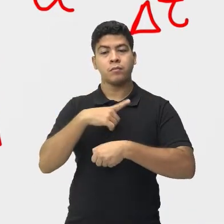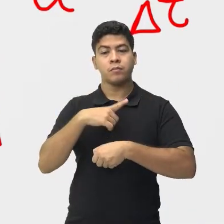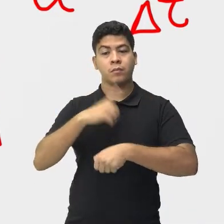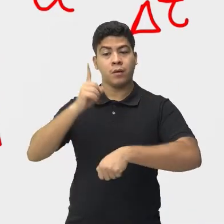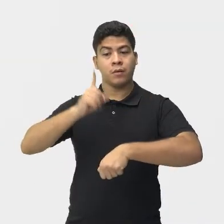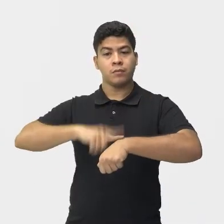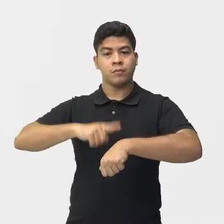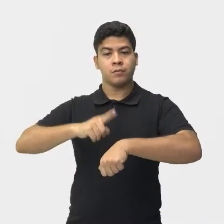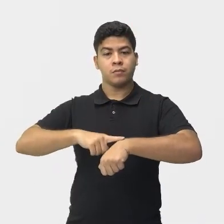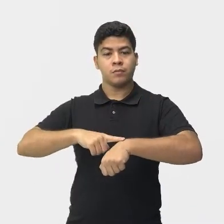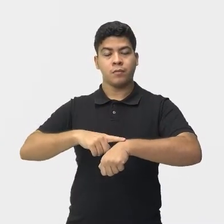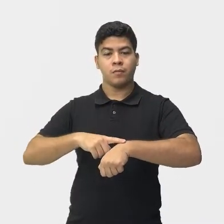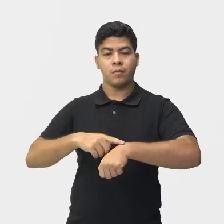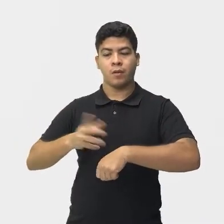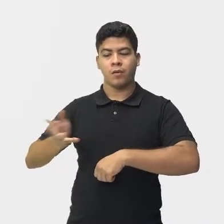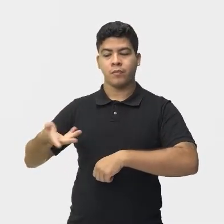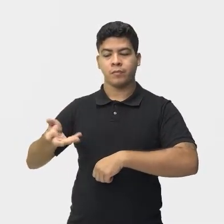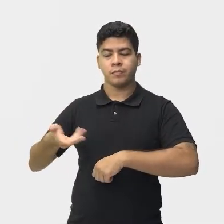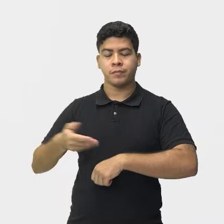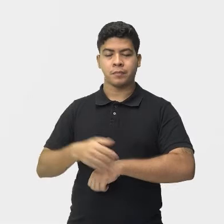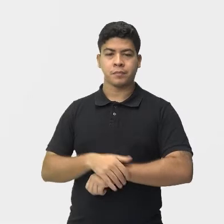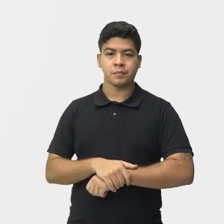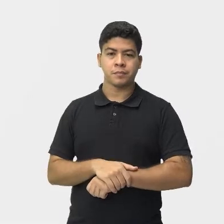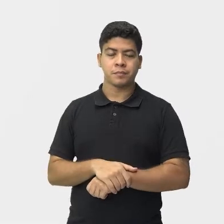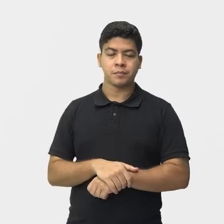da velocidade.